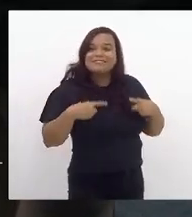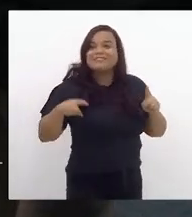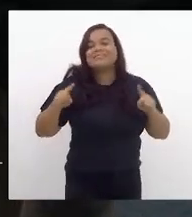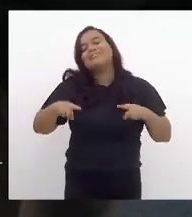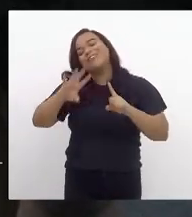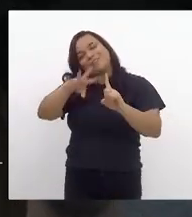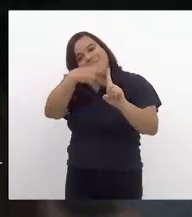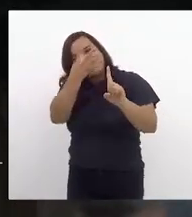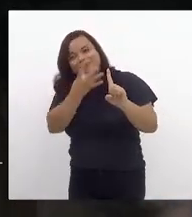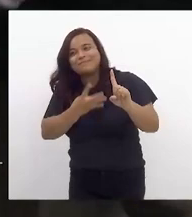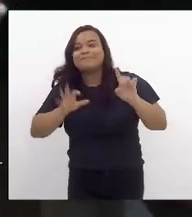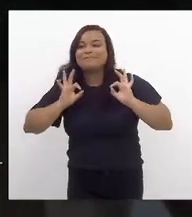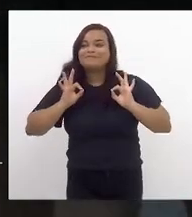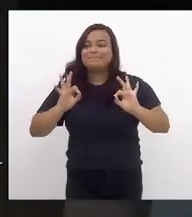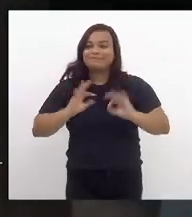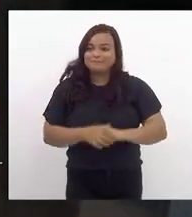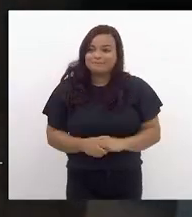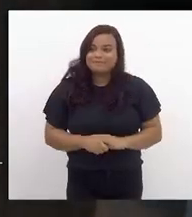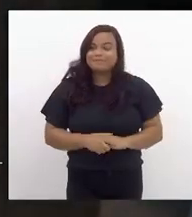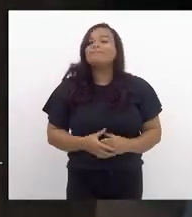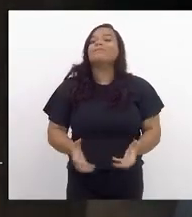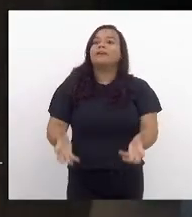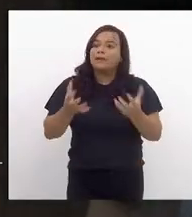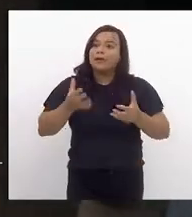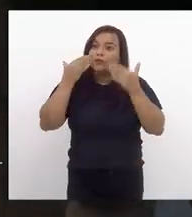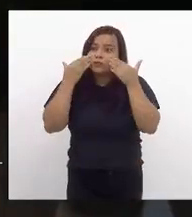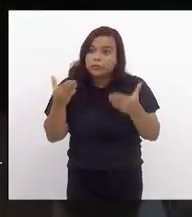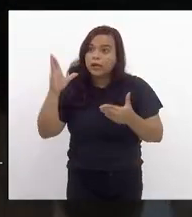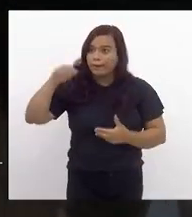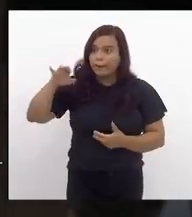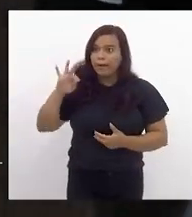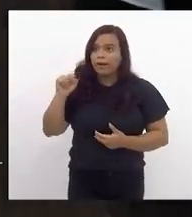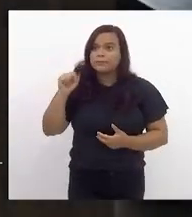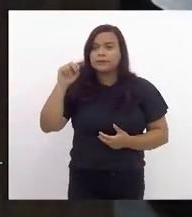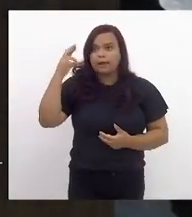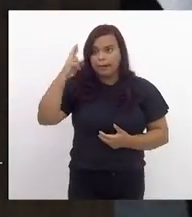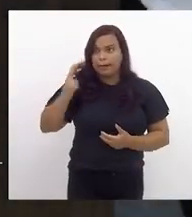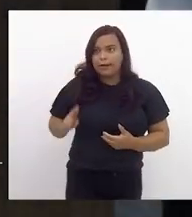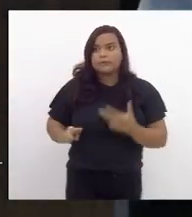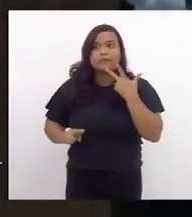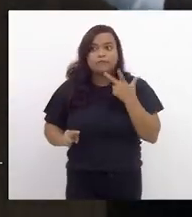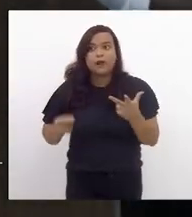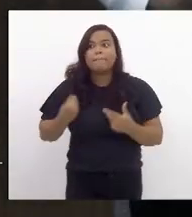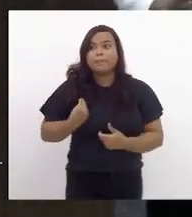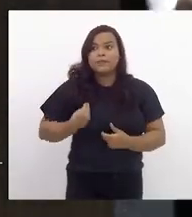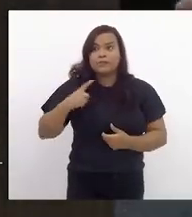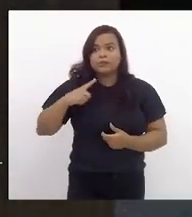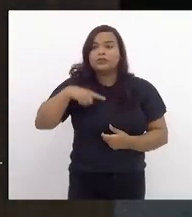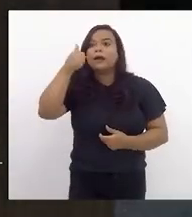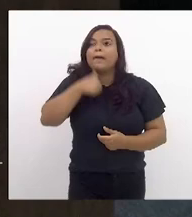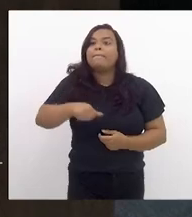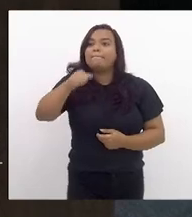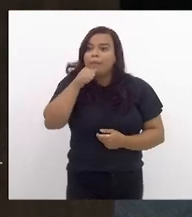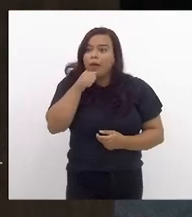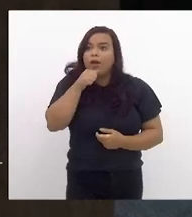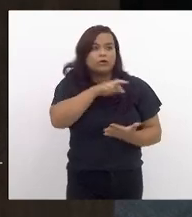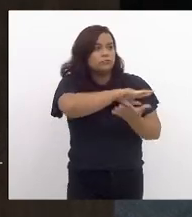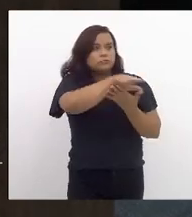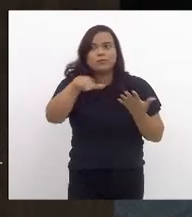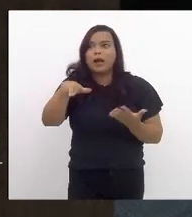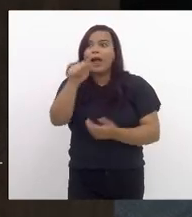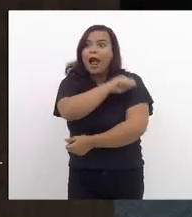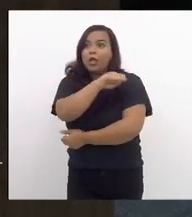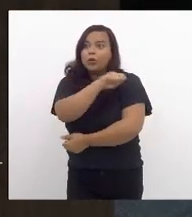Queria, André, destacar aqui, a Renata vai desenvolver a pauta, mas estão presentes aqui hoje, mães de alunos e alunas